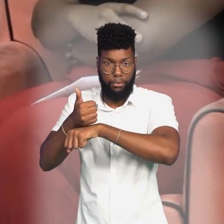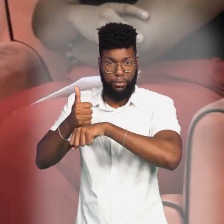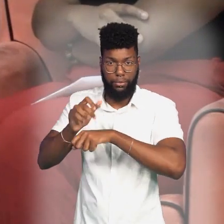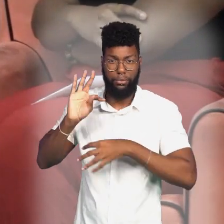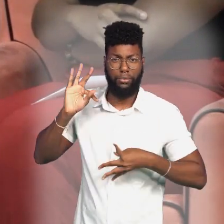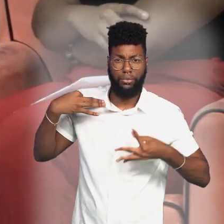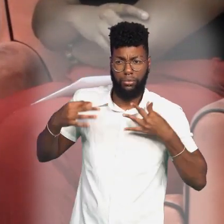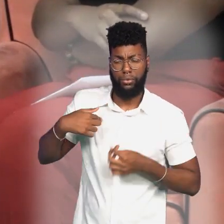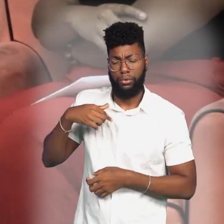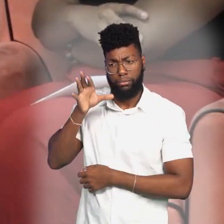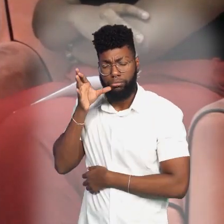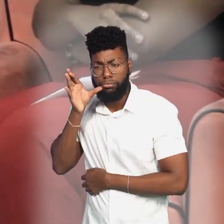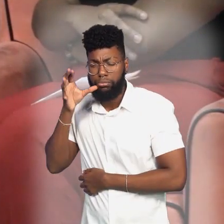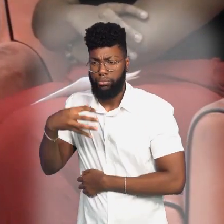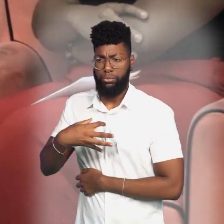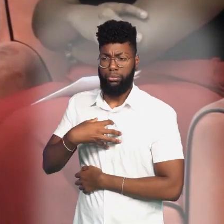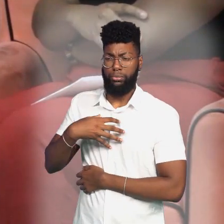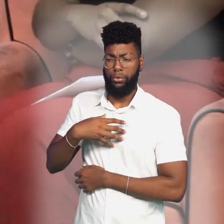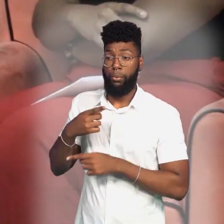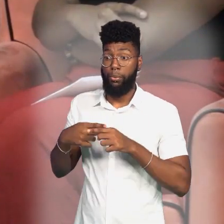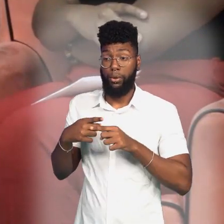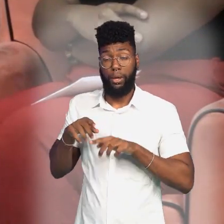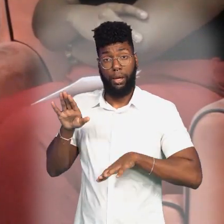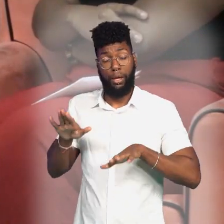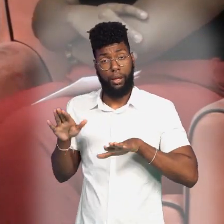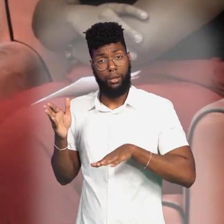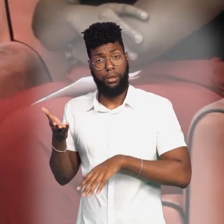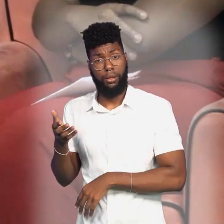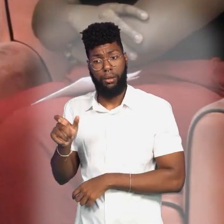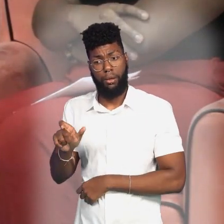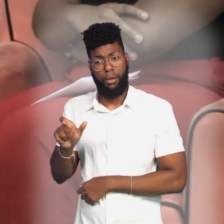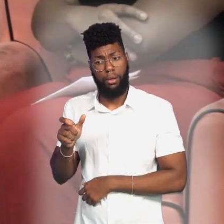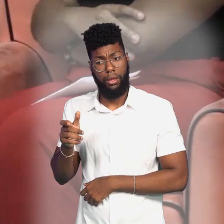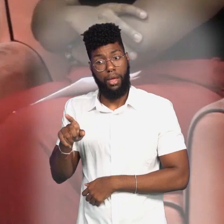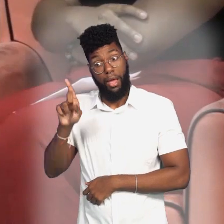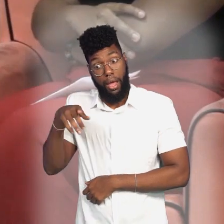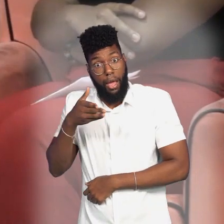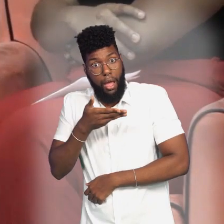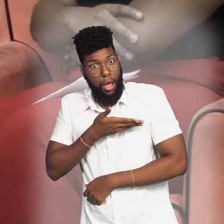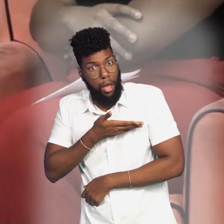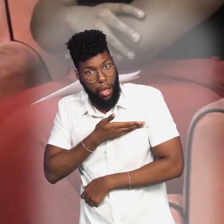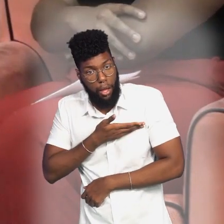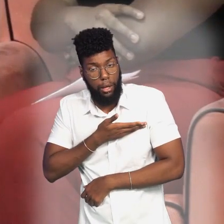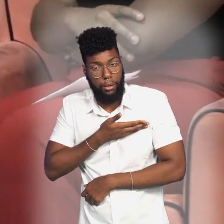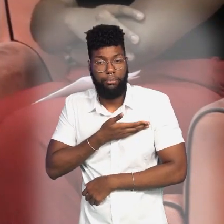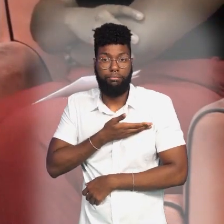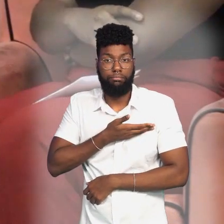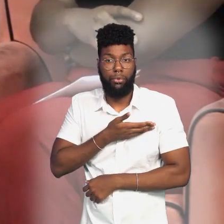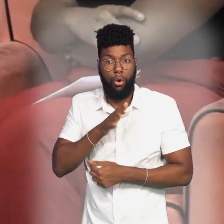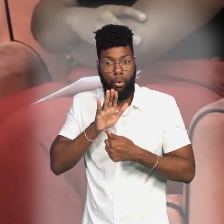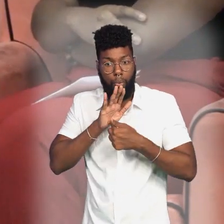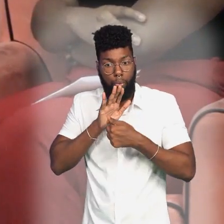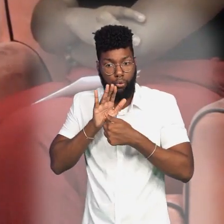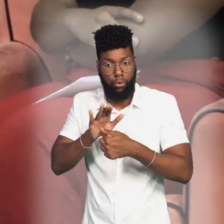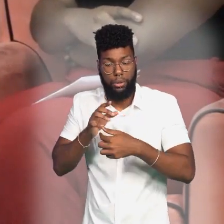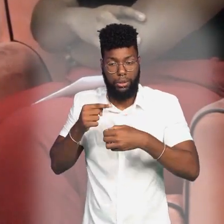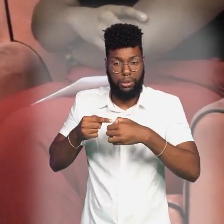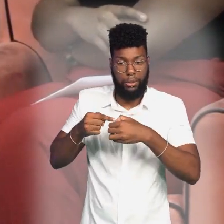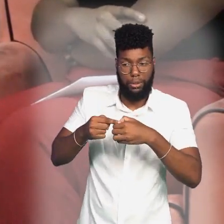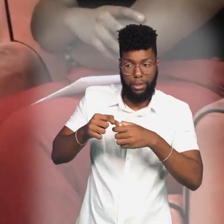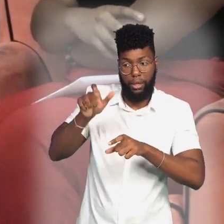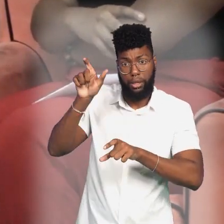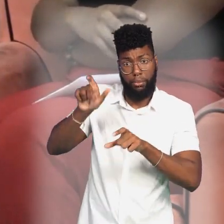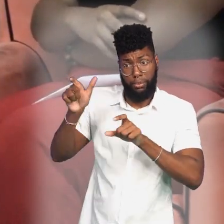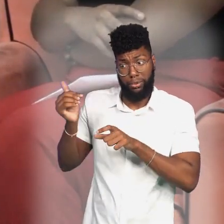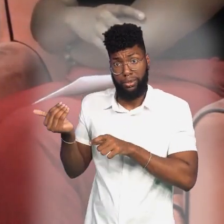parente, um primo, um amigo, com um turista aí mostrando a cidade, um lugar turístico.